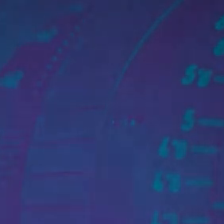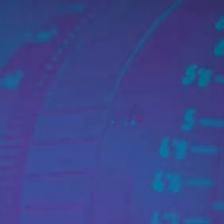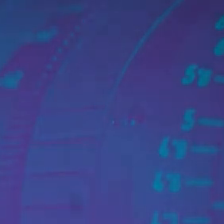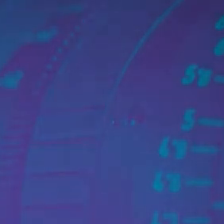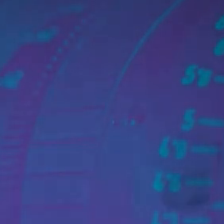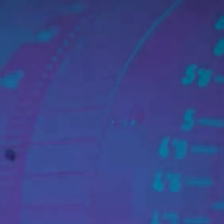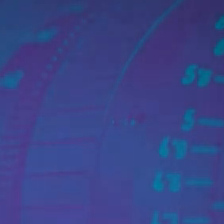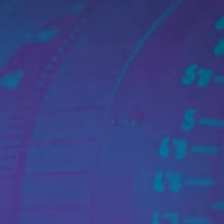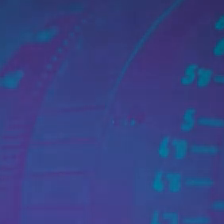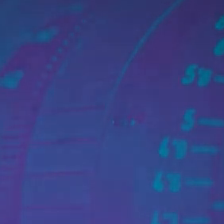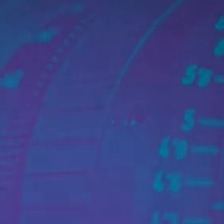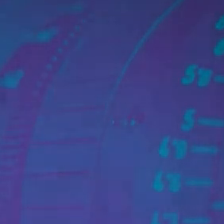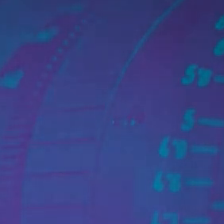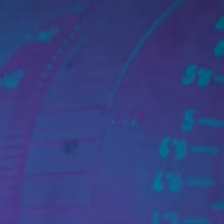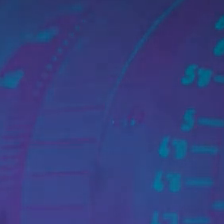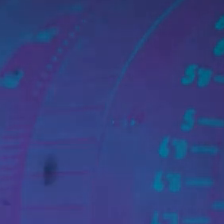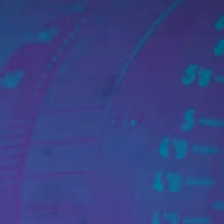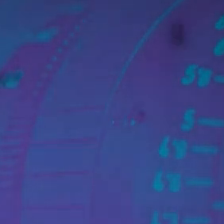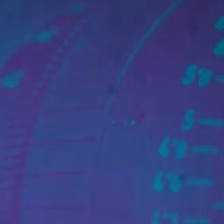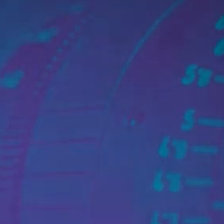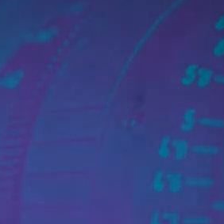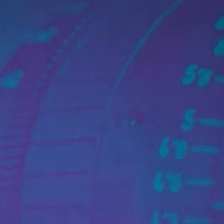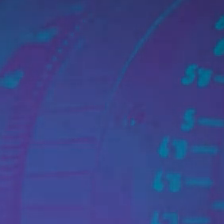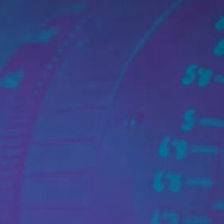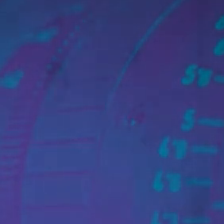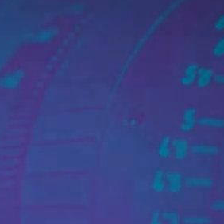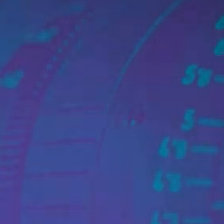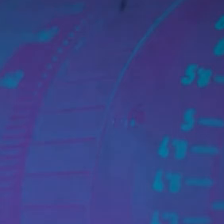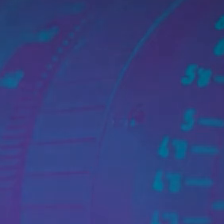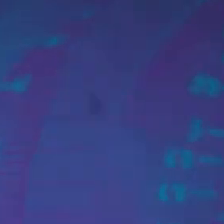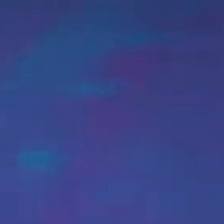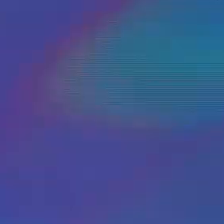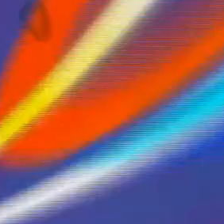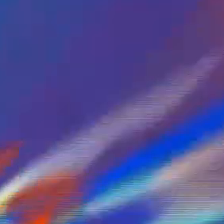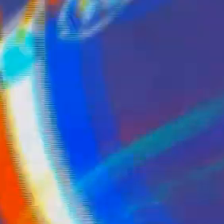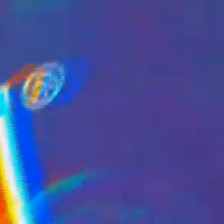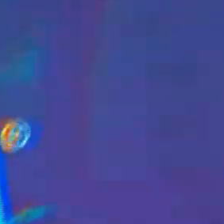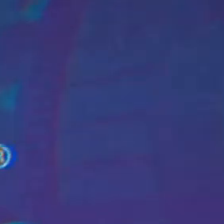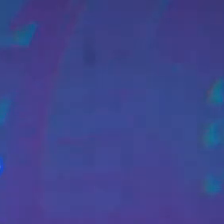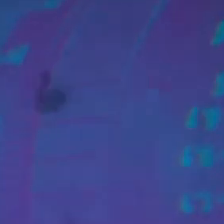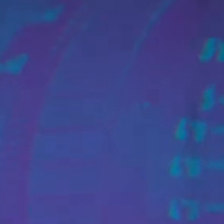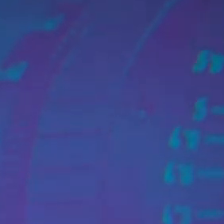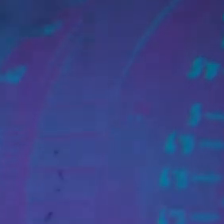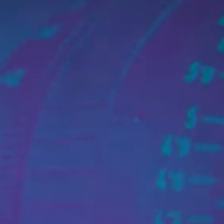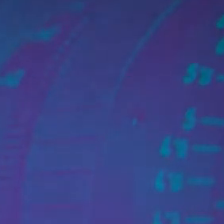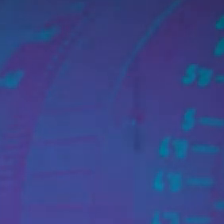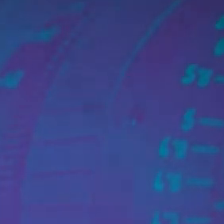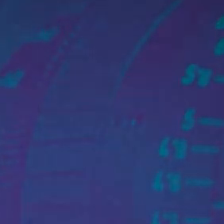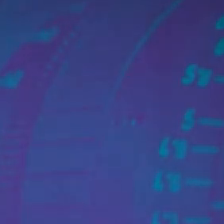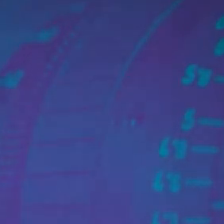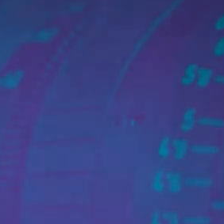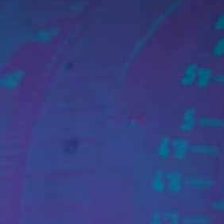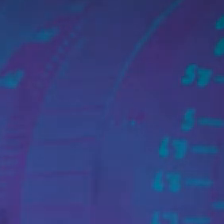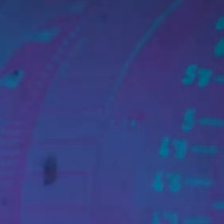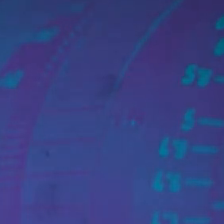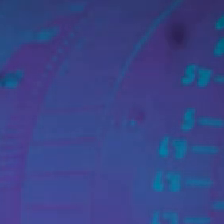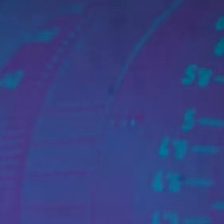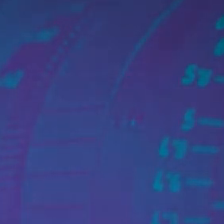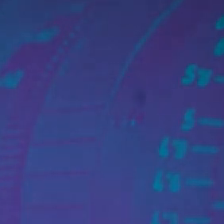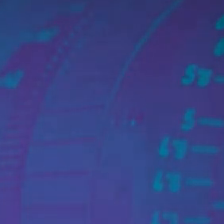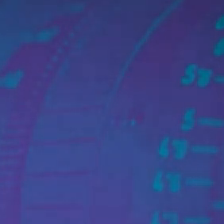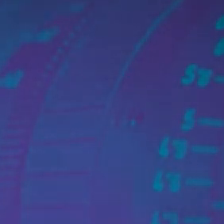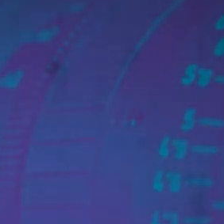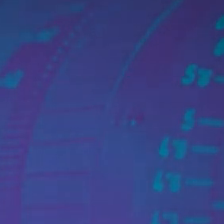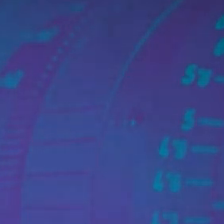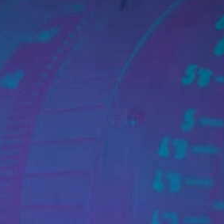tvufg.org.br/participacão. Participação sem o tio e cedilha. Traga seu filme para a TV UFG. Aqui já tem um